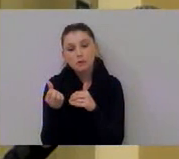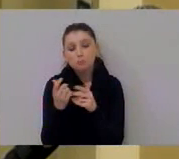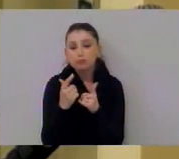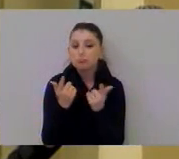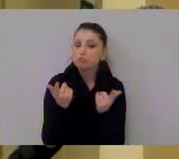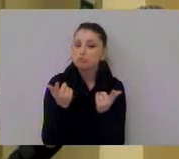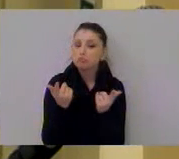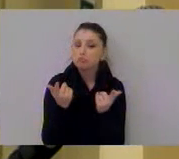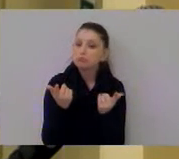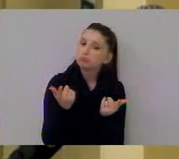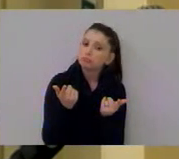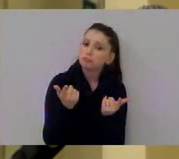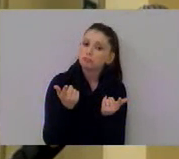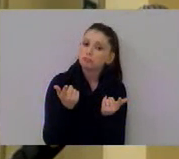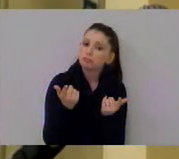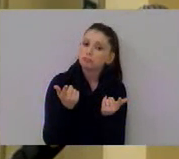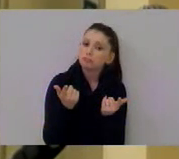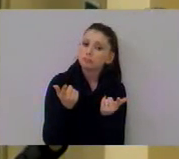estava para ser